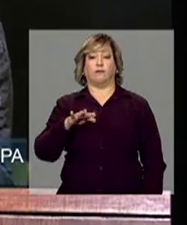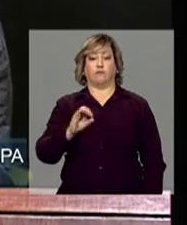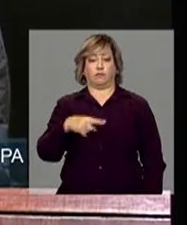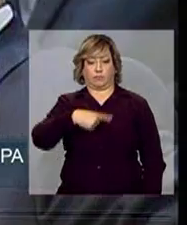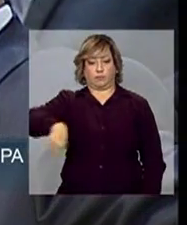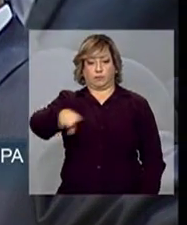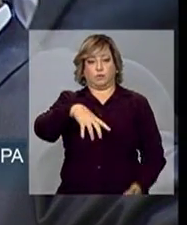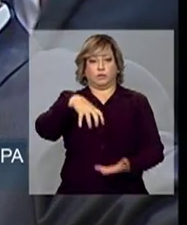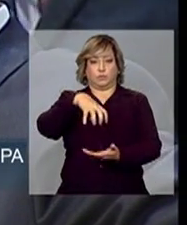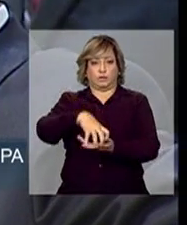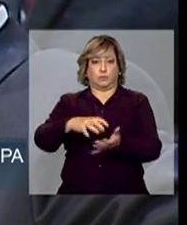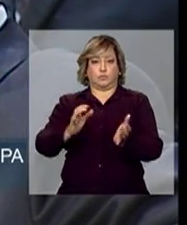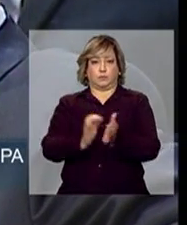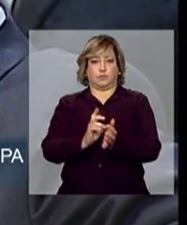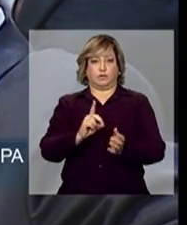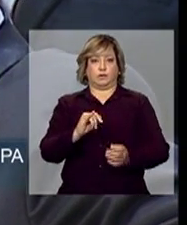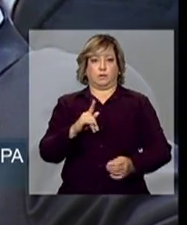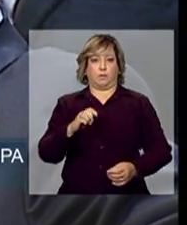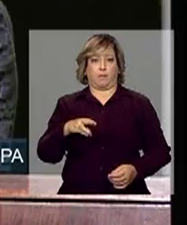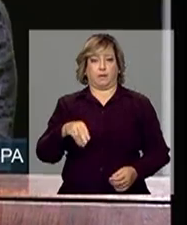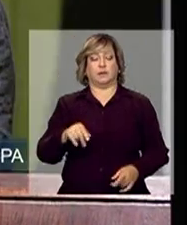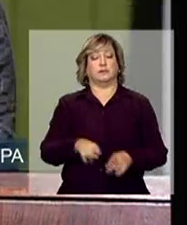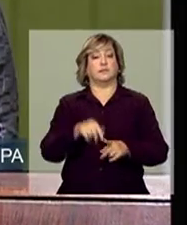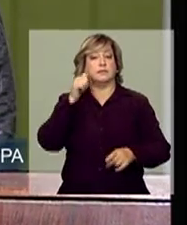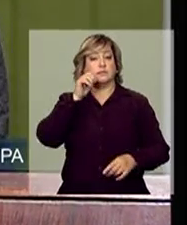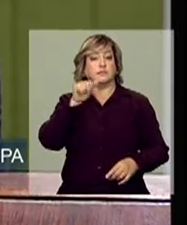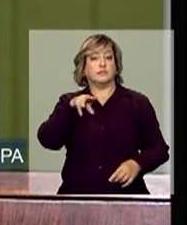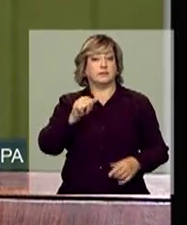e à senhora Ana Amorim.